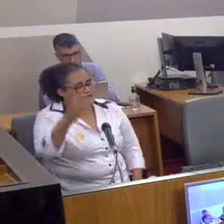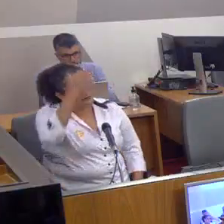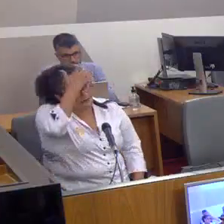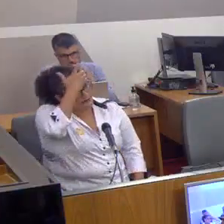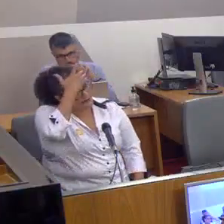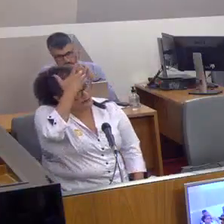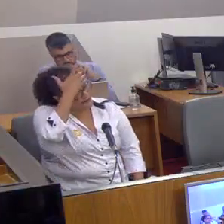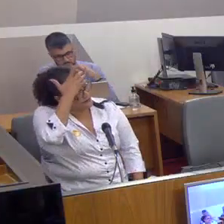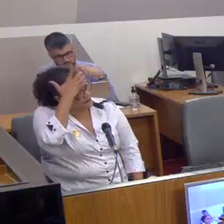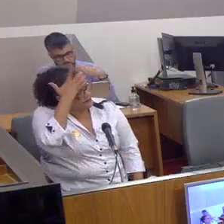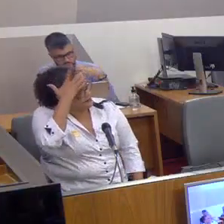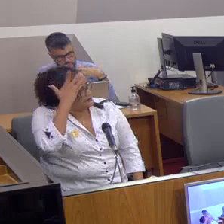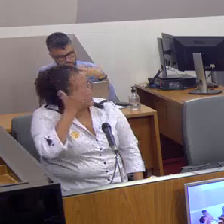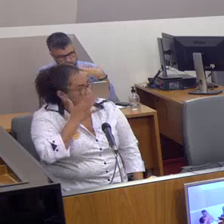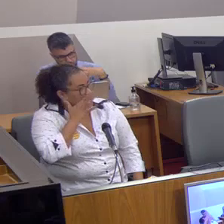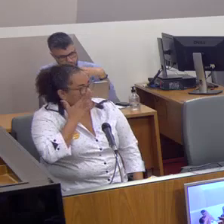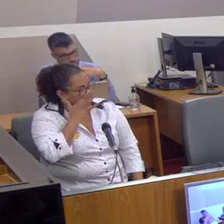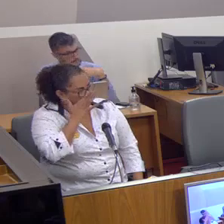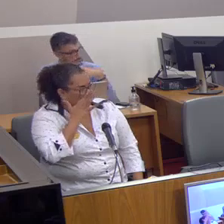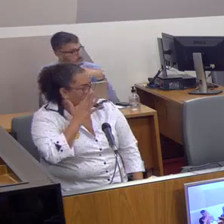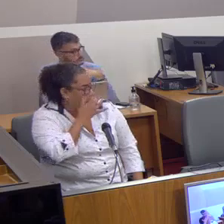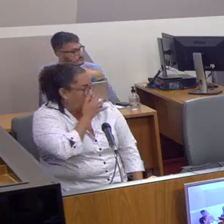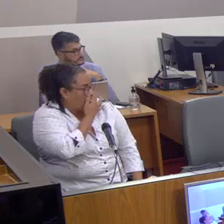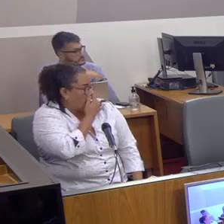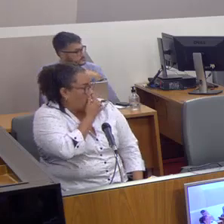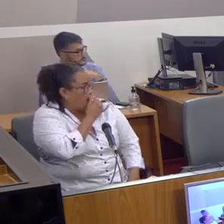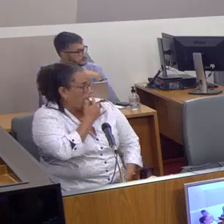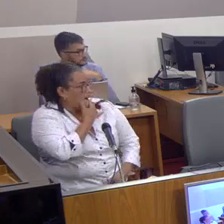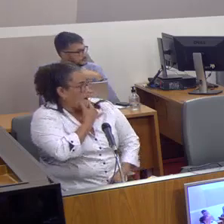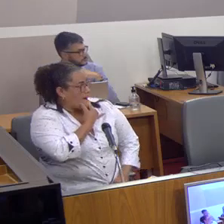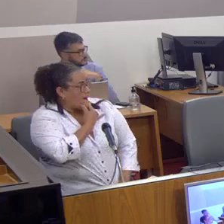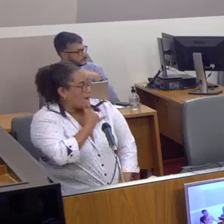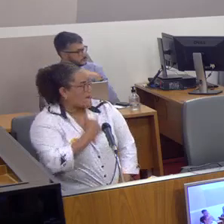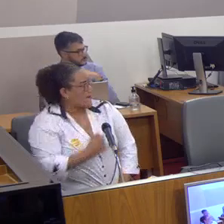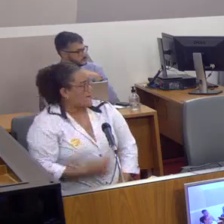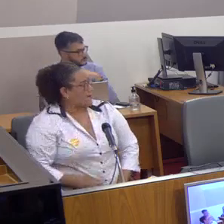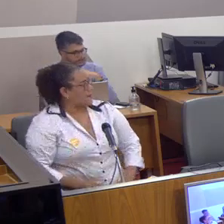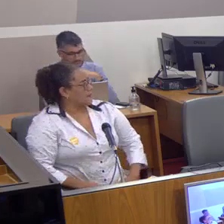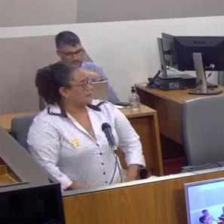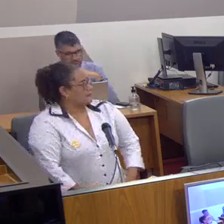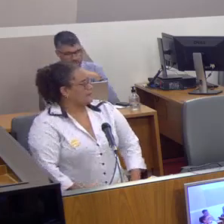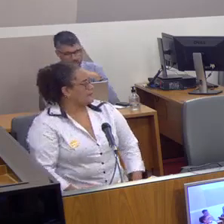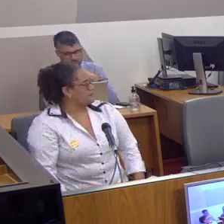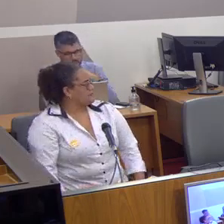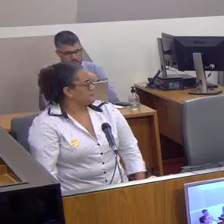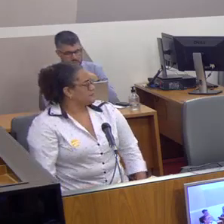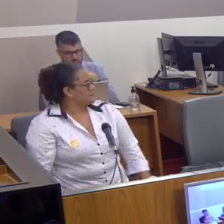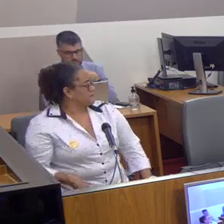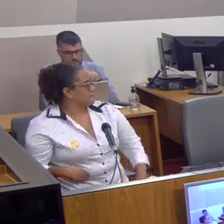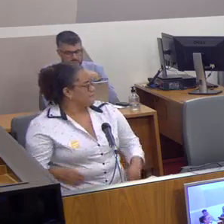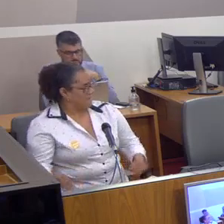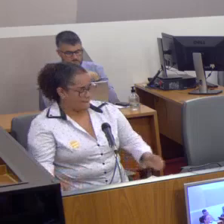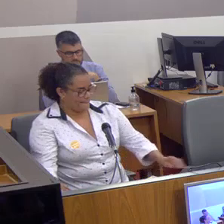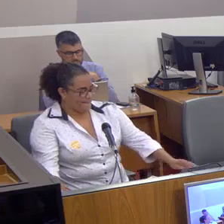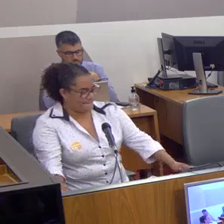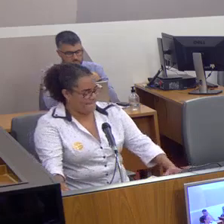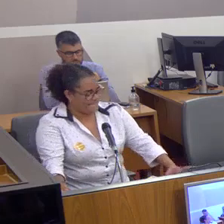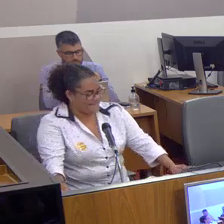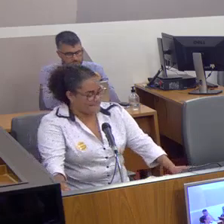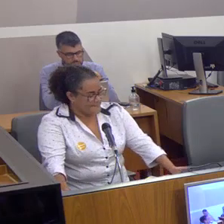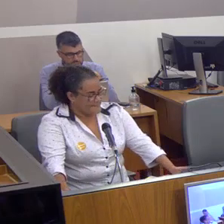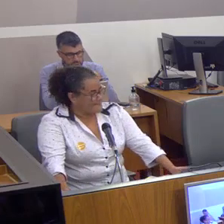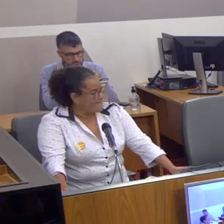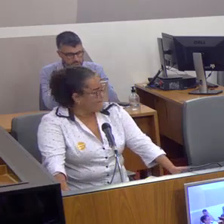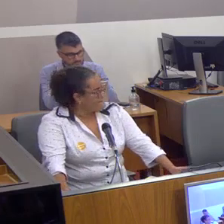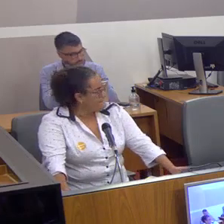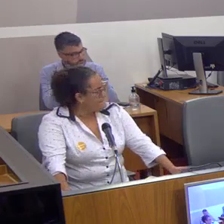sim o nosso objetivo que com as graças de Deus será conqu istado passo a palavra para o nosso amigo deputado estadual